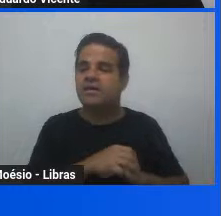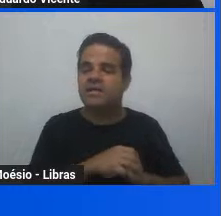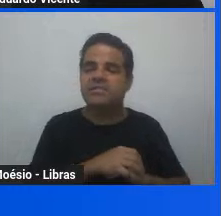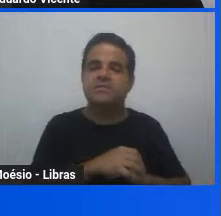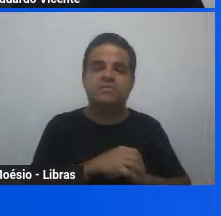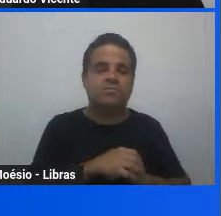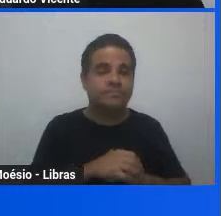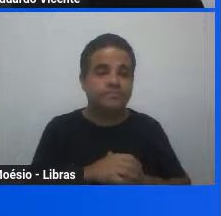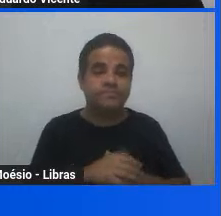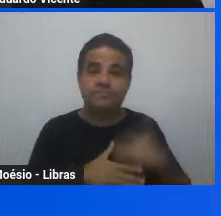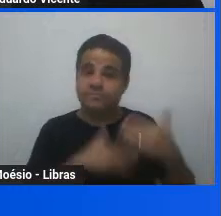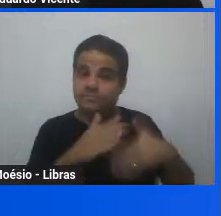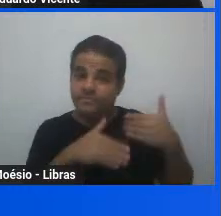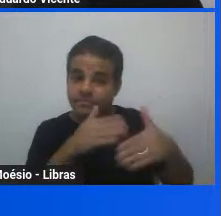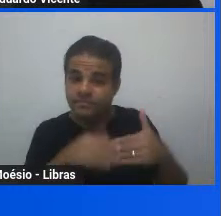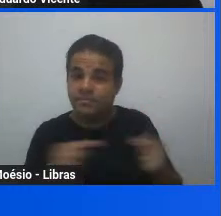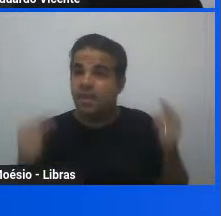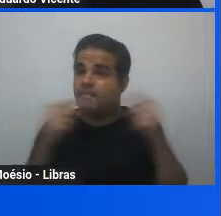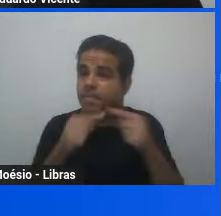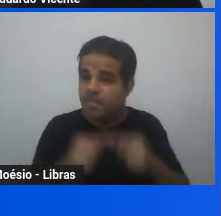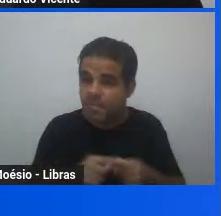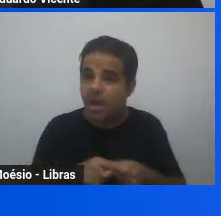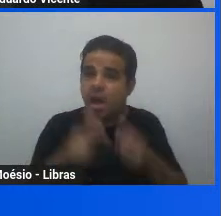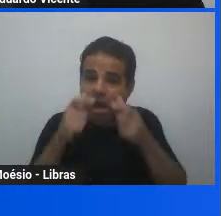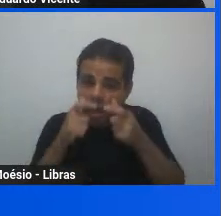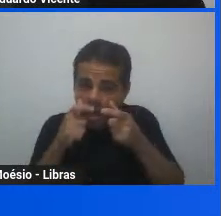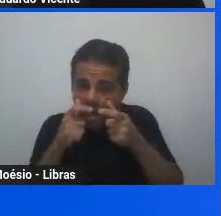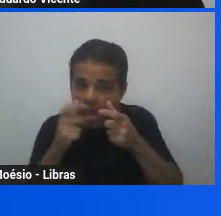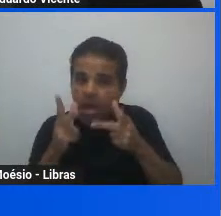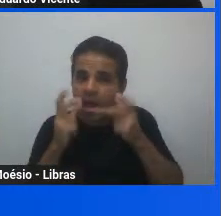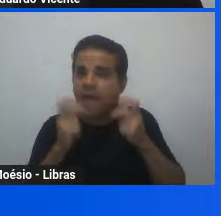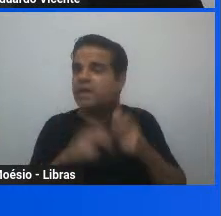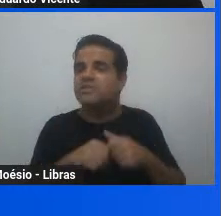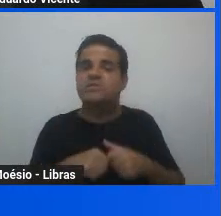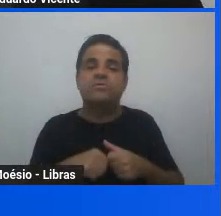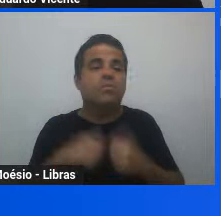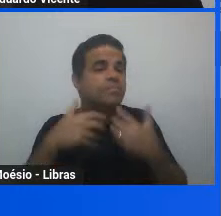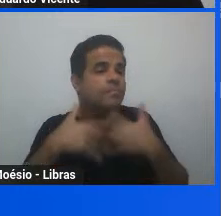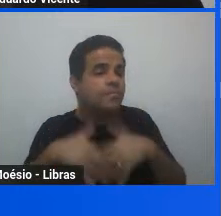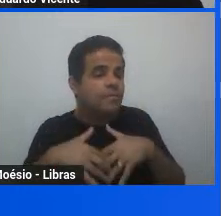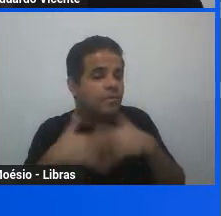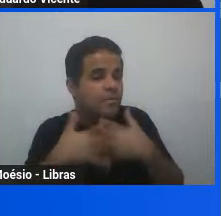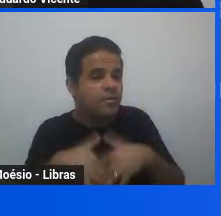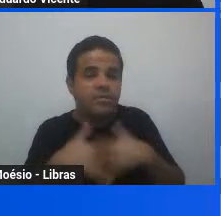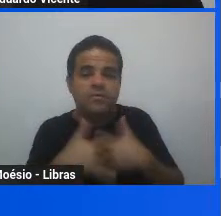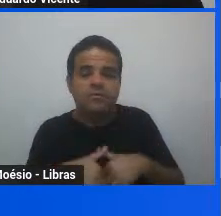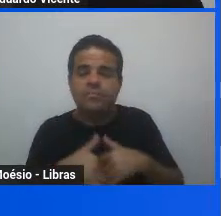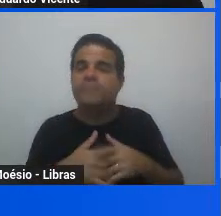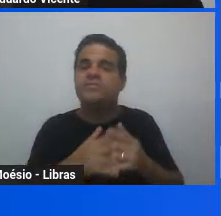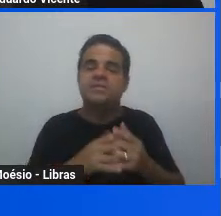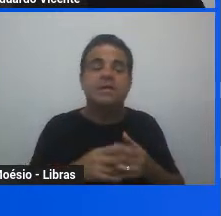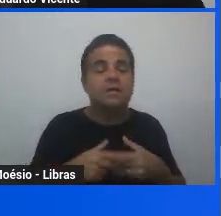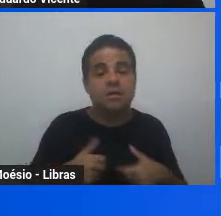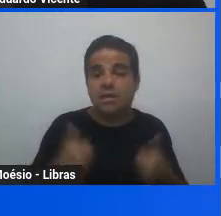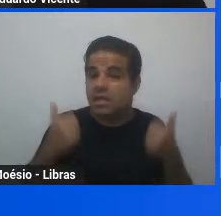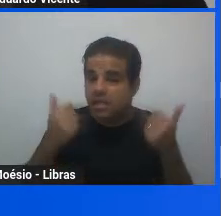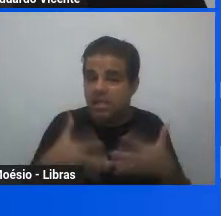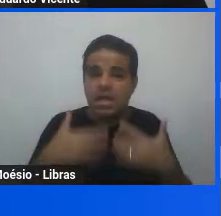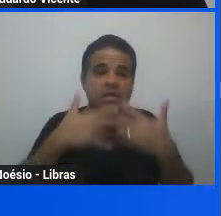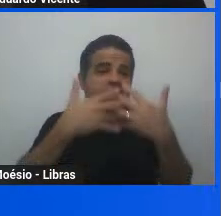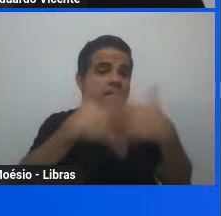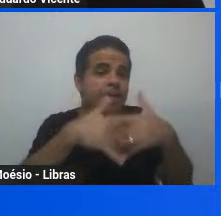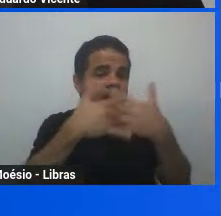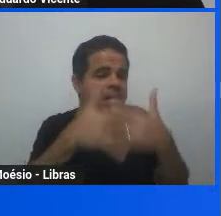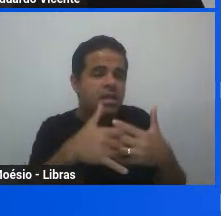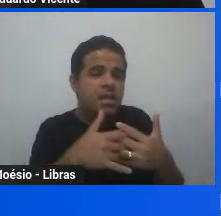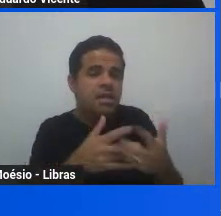Importante alguns pontos serem observados no aparelho de desfibrilador externo automático. Este aparelho, ele